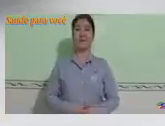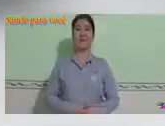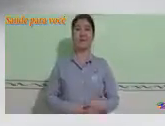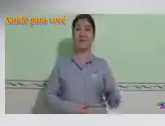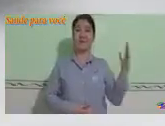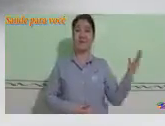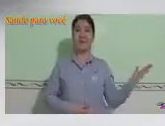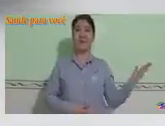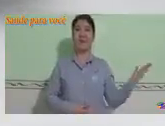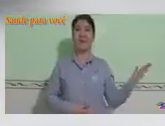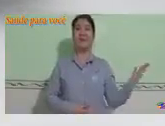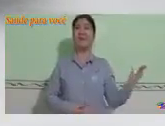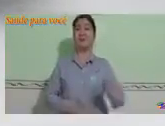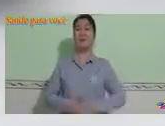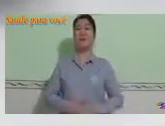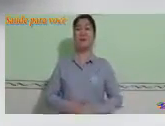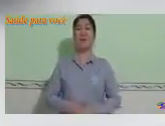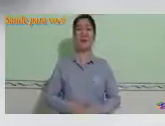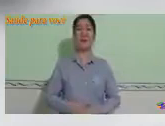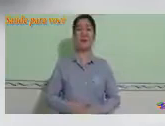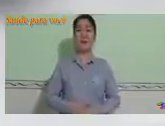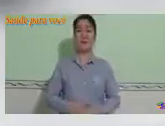resultandom, mau cheiro.